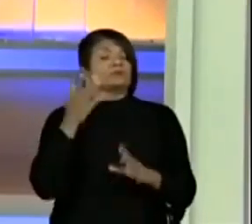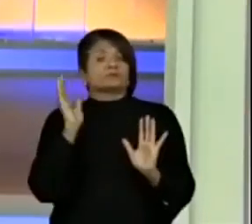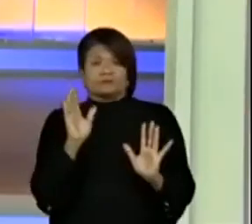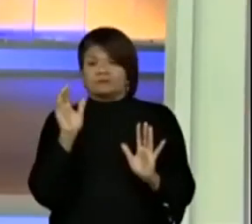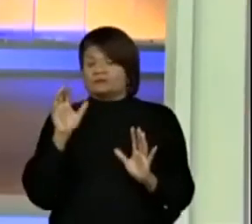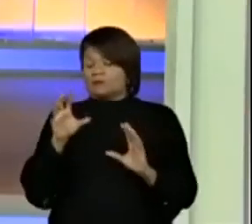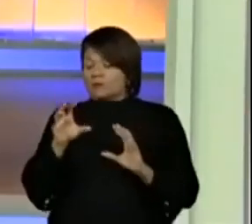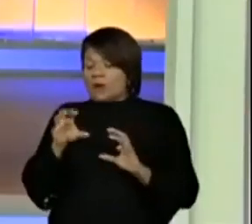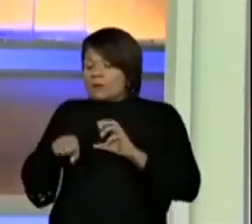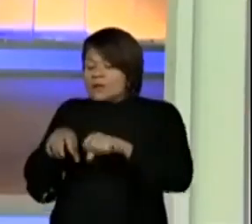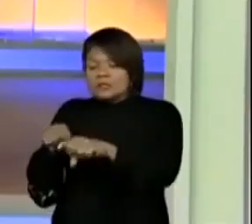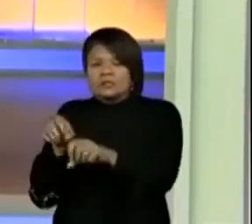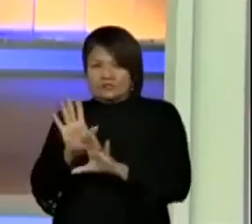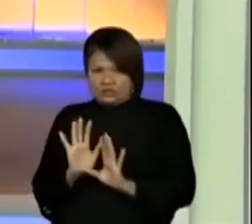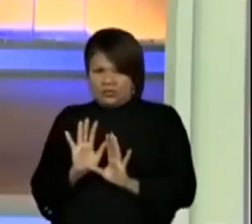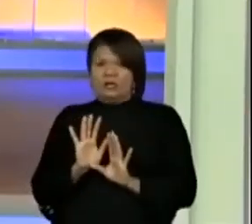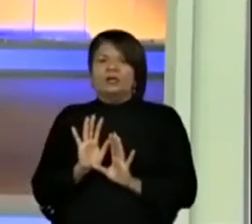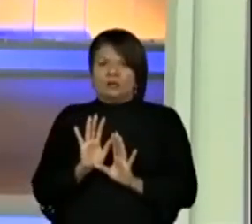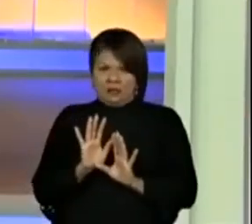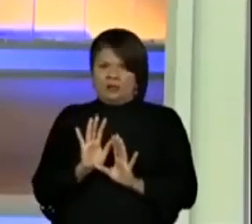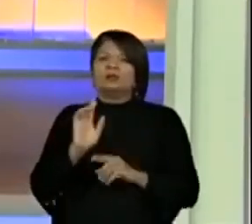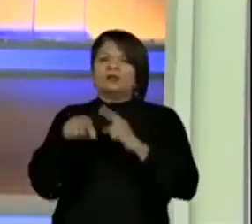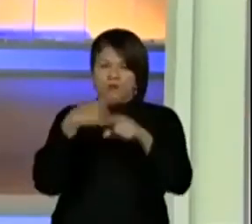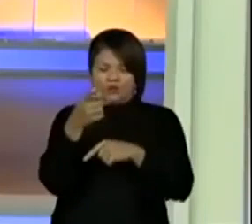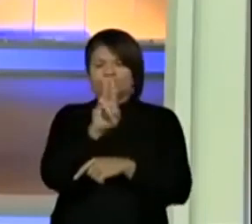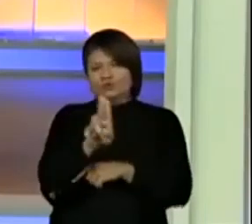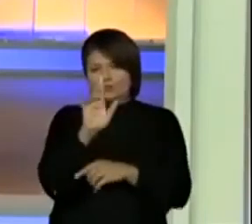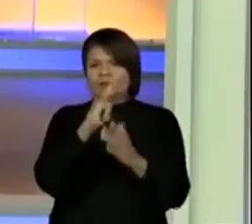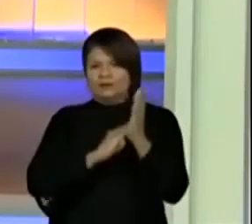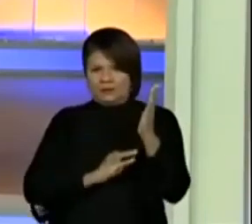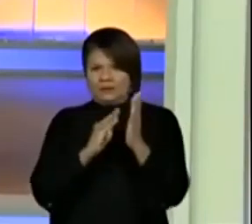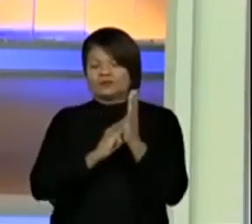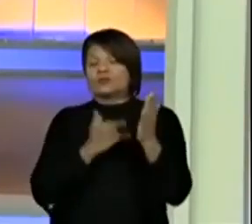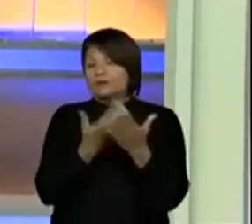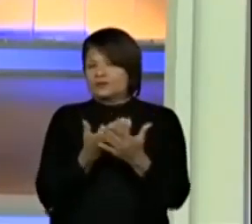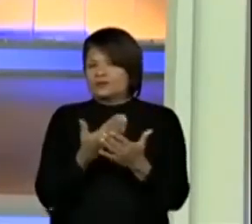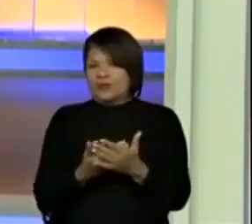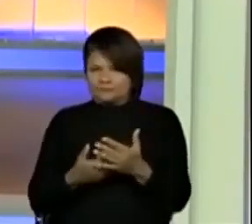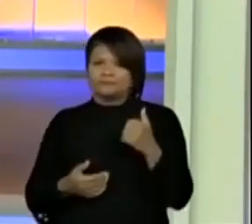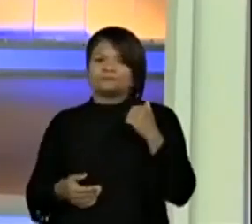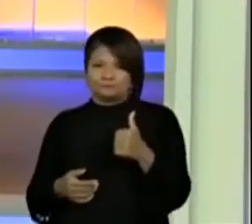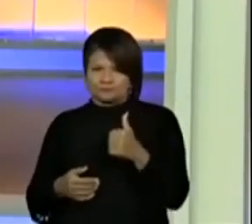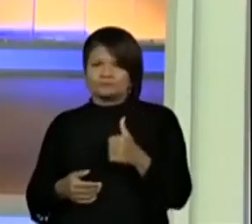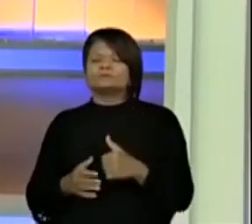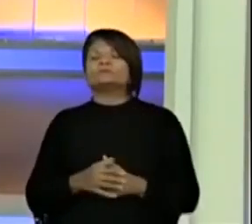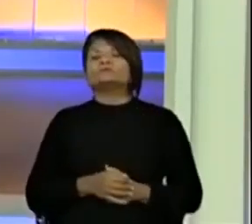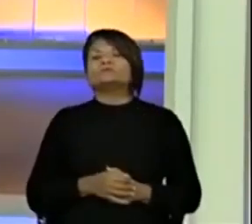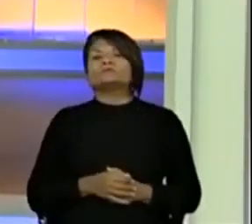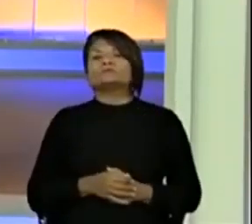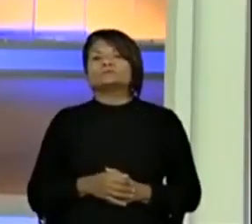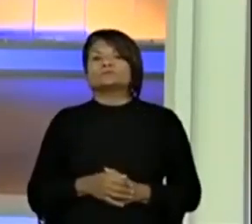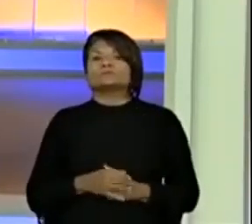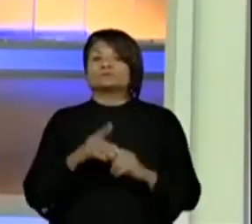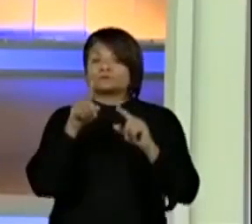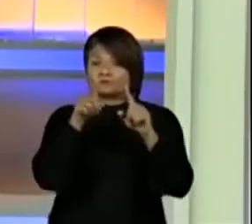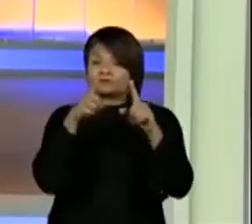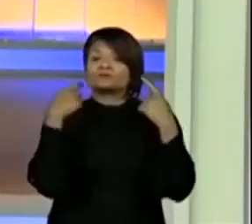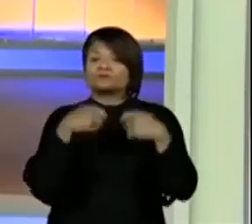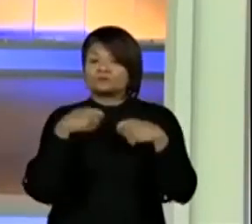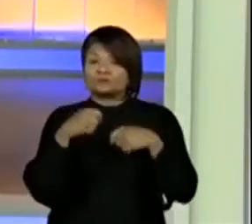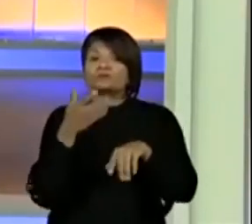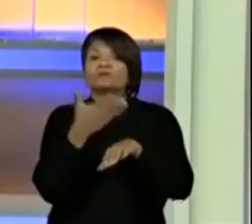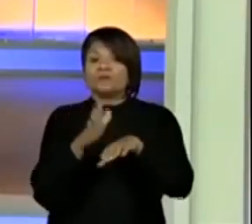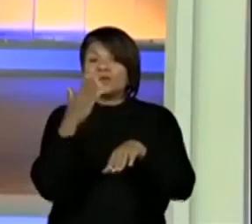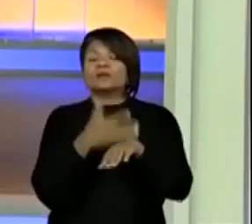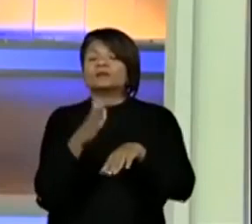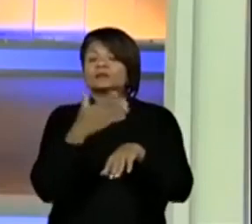momento. Espera passar, depois usa esses textos como fonte de estudo. Mas olha, você tem que ter esse exercício